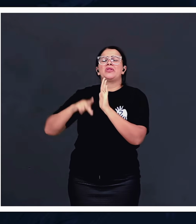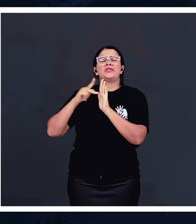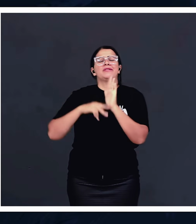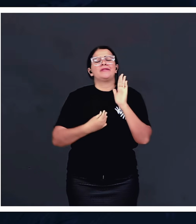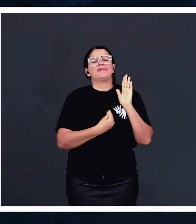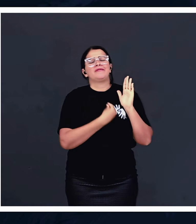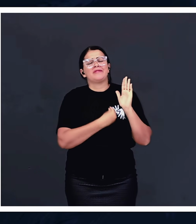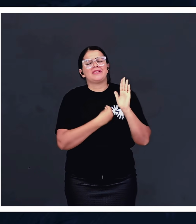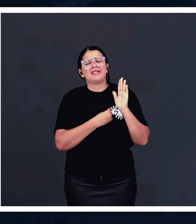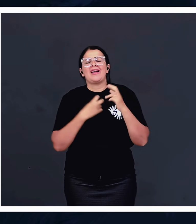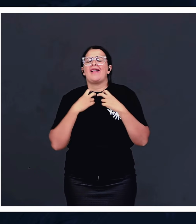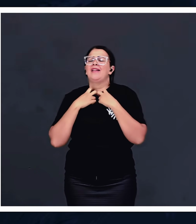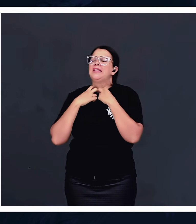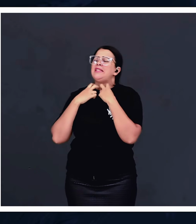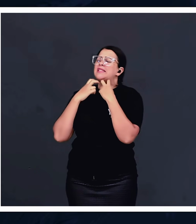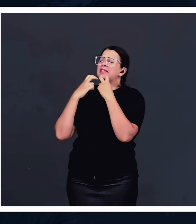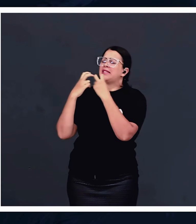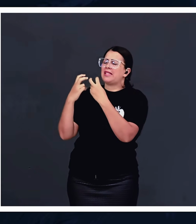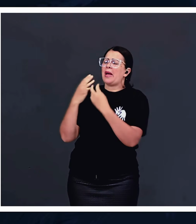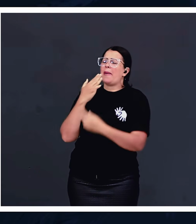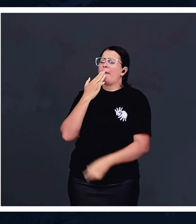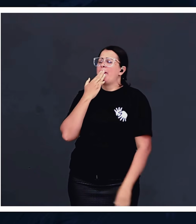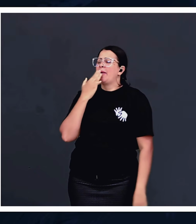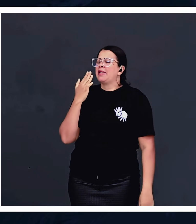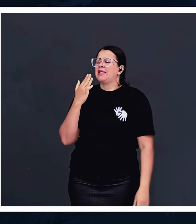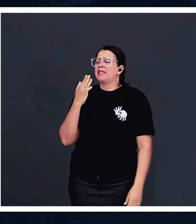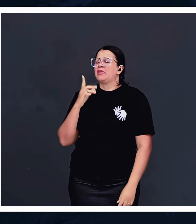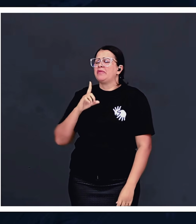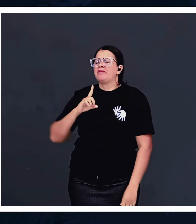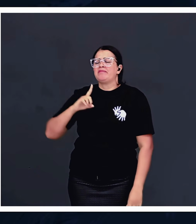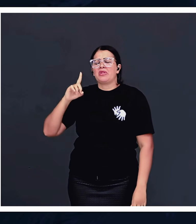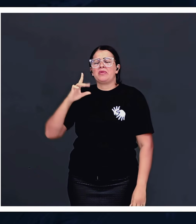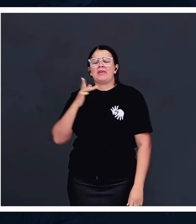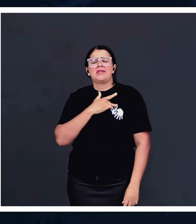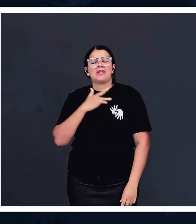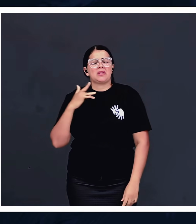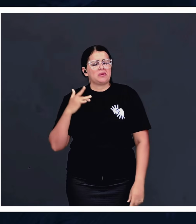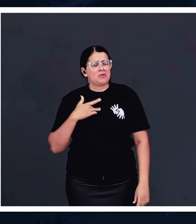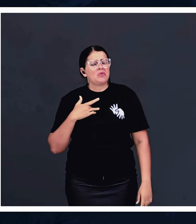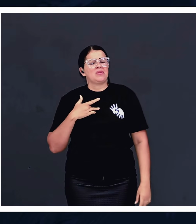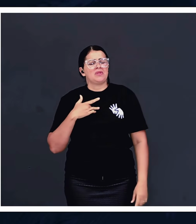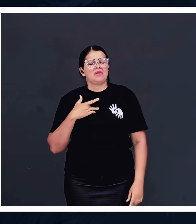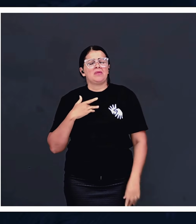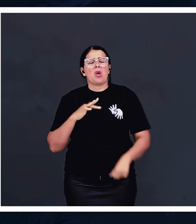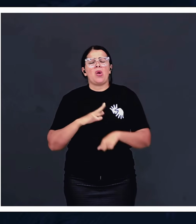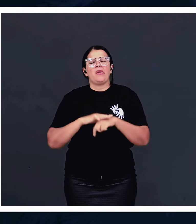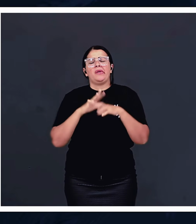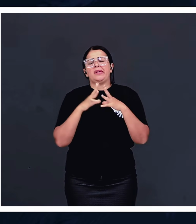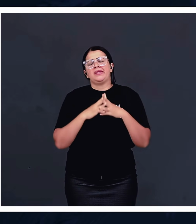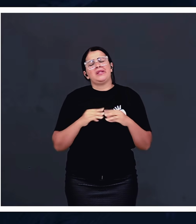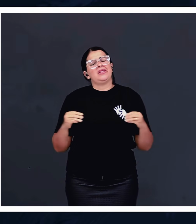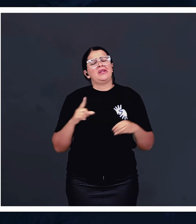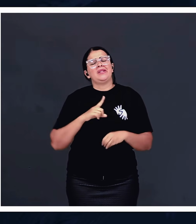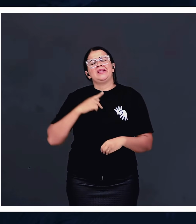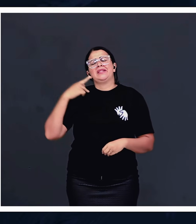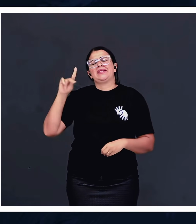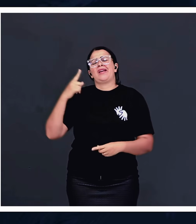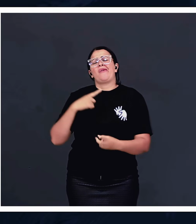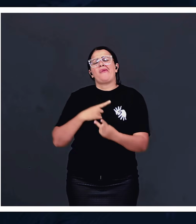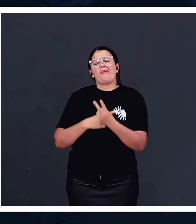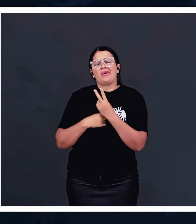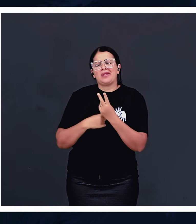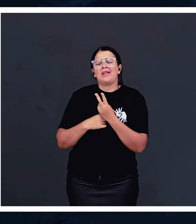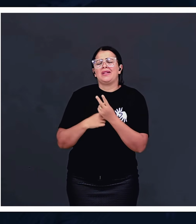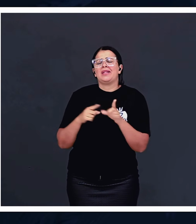de vida, clamores, há pedidos, meu Deus, pela saúde, por cura, pelo teu cuidado,